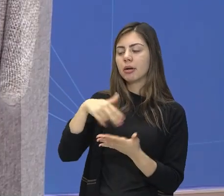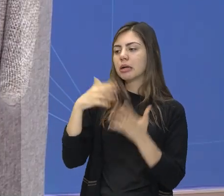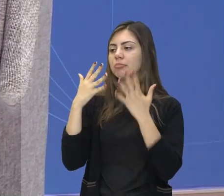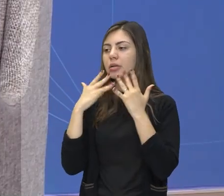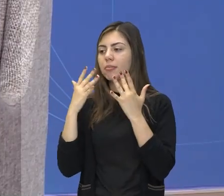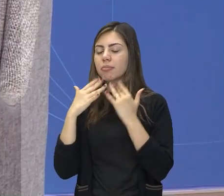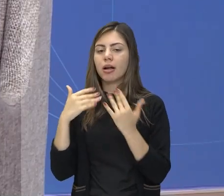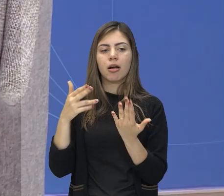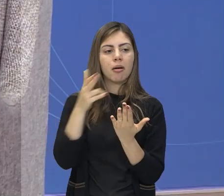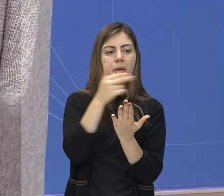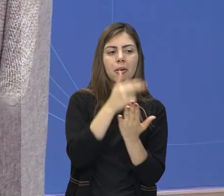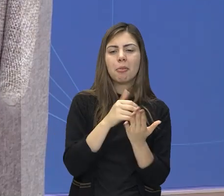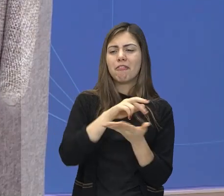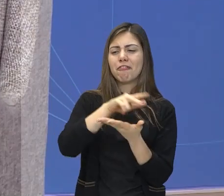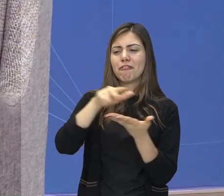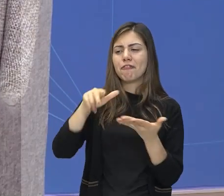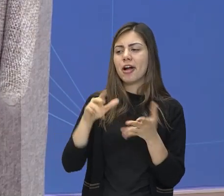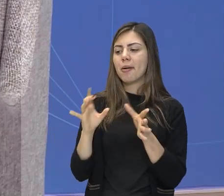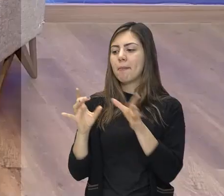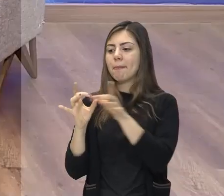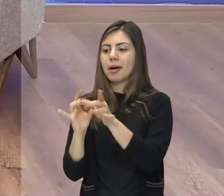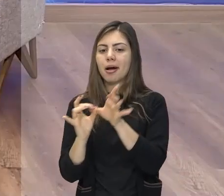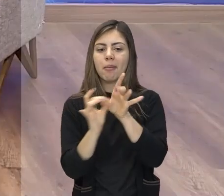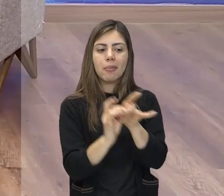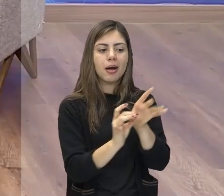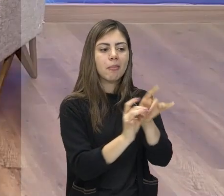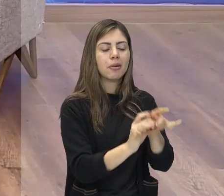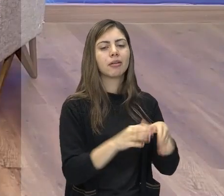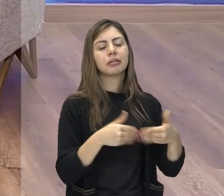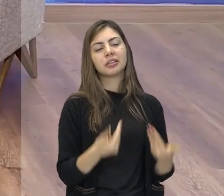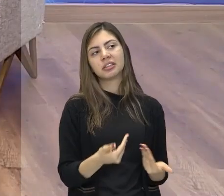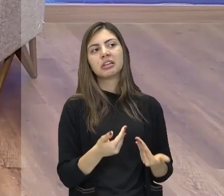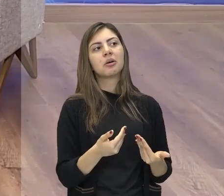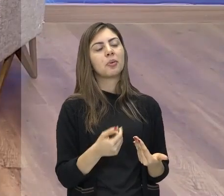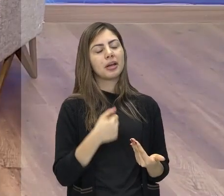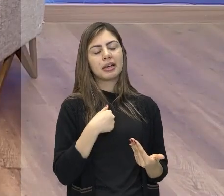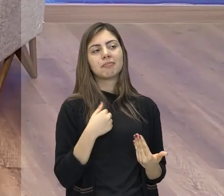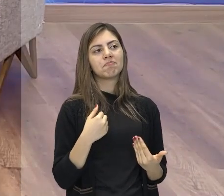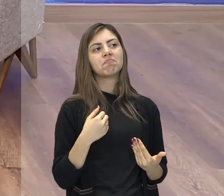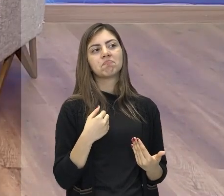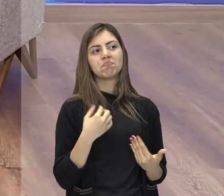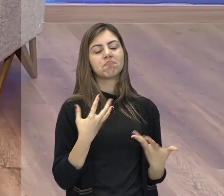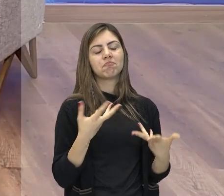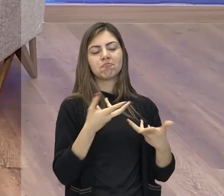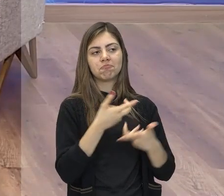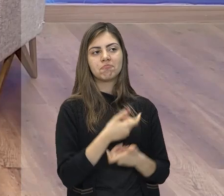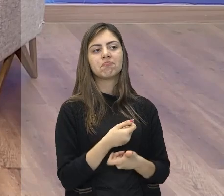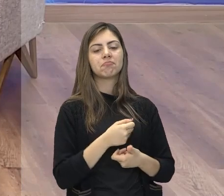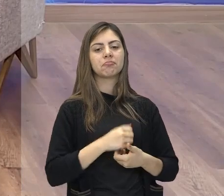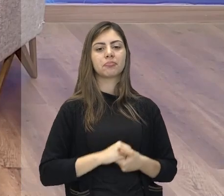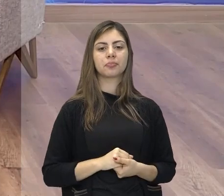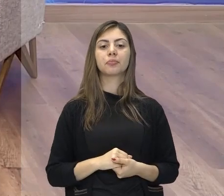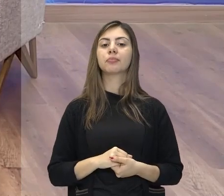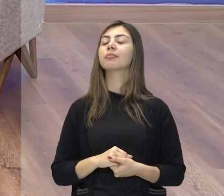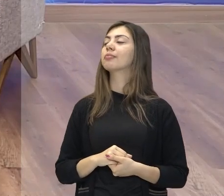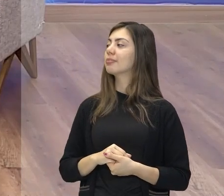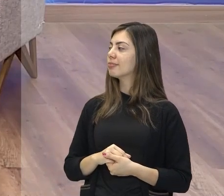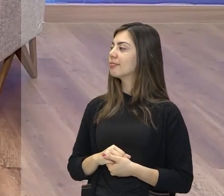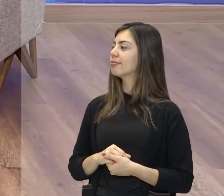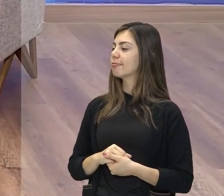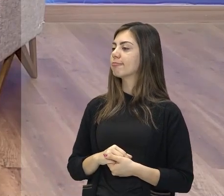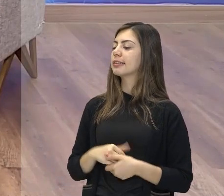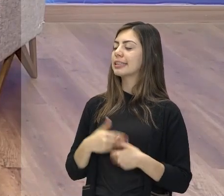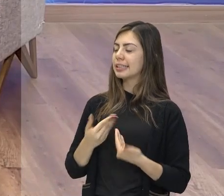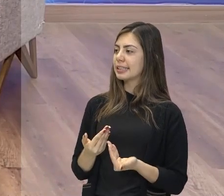Então, essas conexões que nós fizemos foi, assim, um marco. E certamente